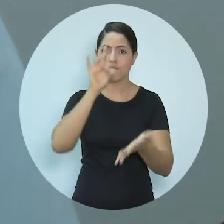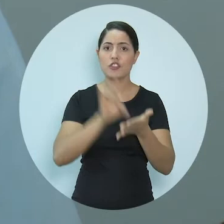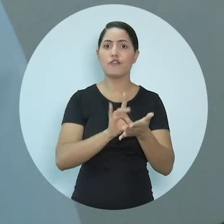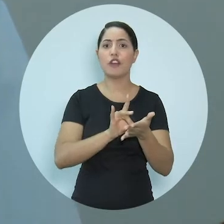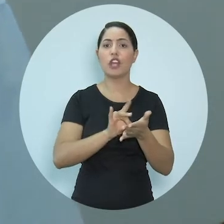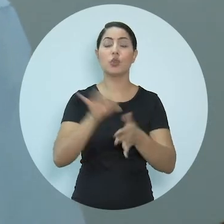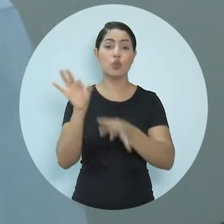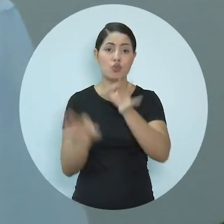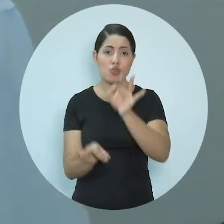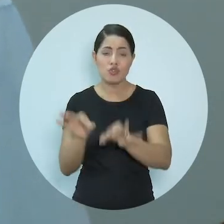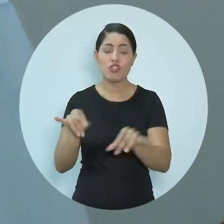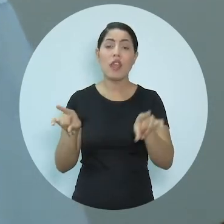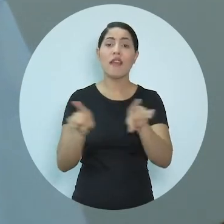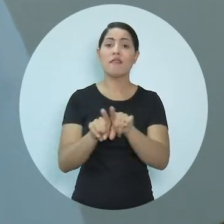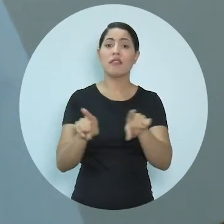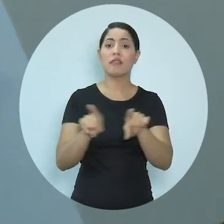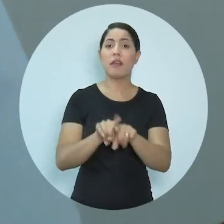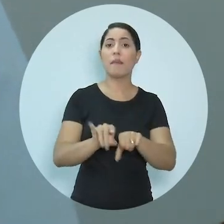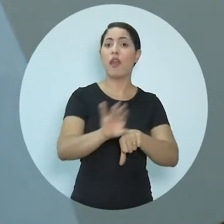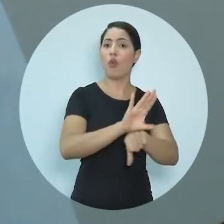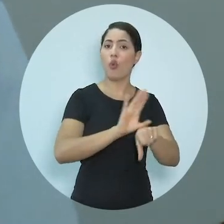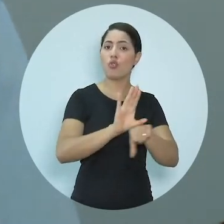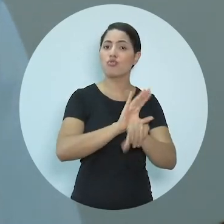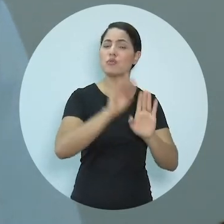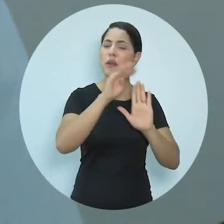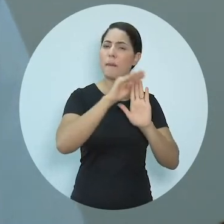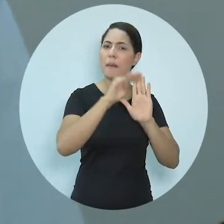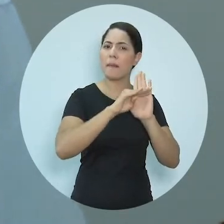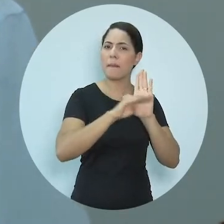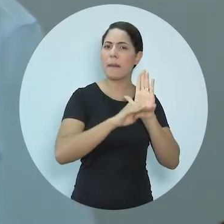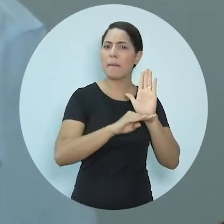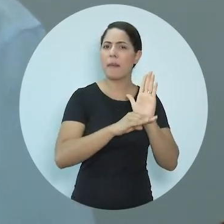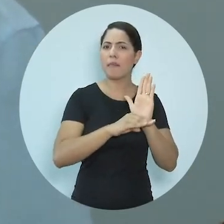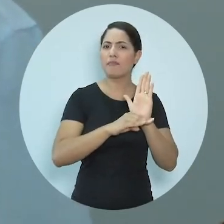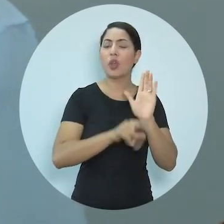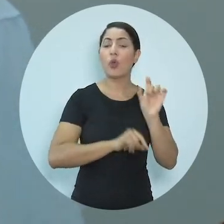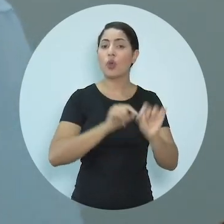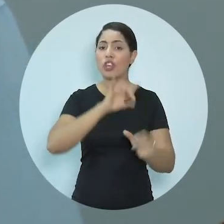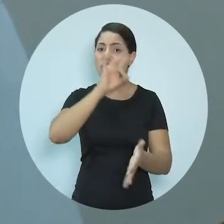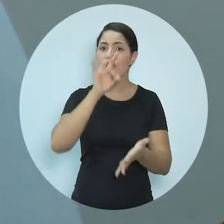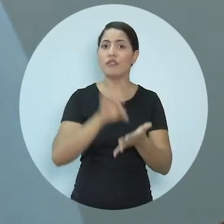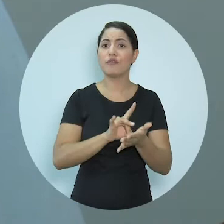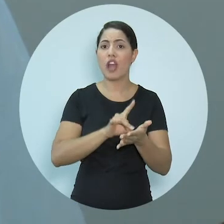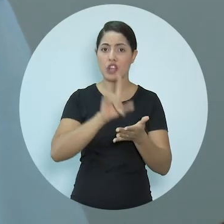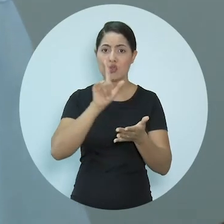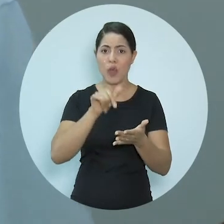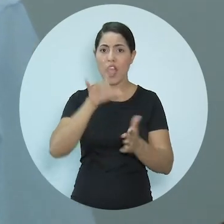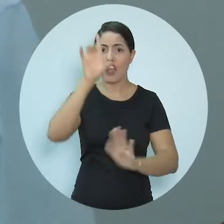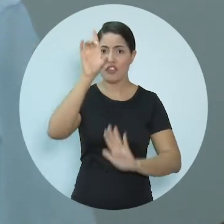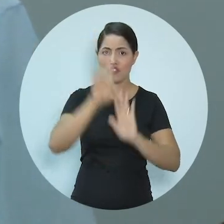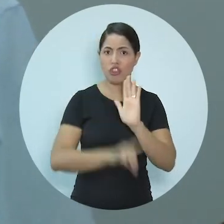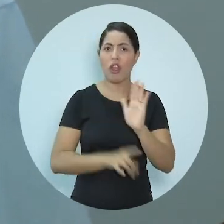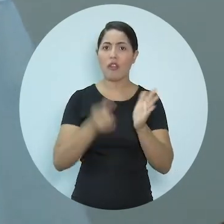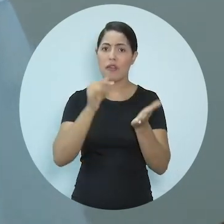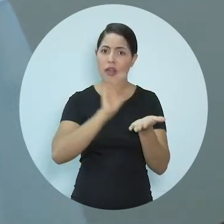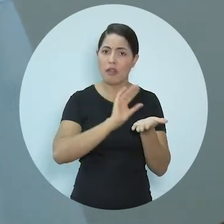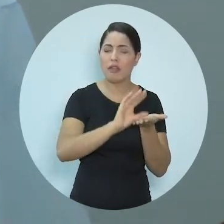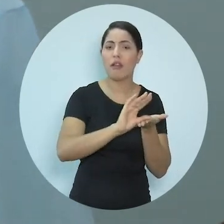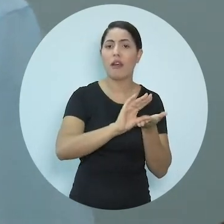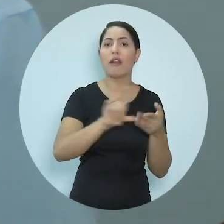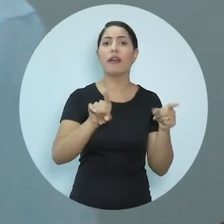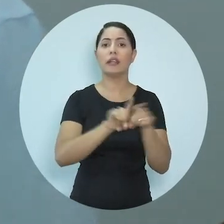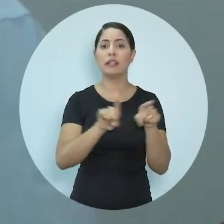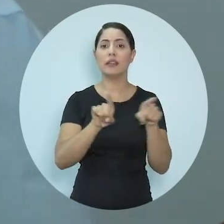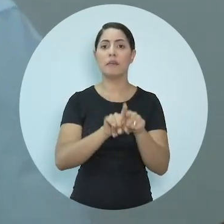aspectos constitucionais, aquilo que tem de impacto na liberdade orçamentária, aquilo que diz respeito ao dinheiro